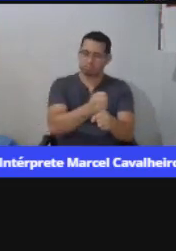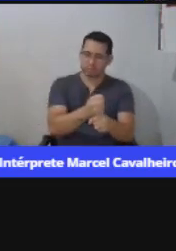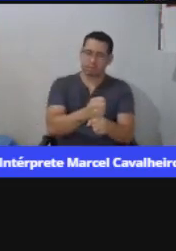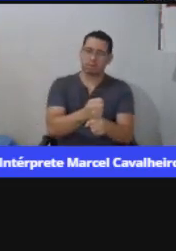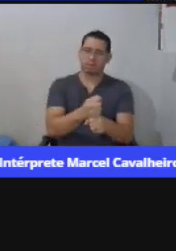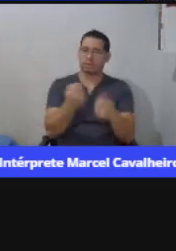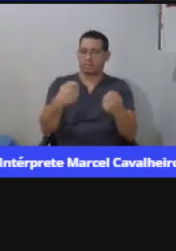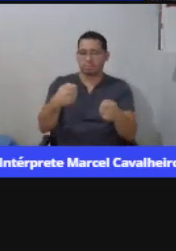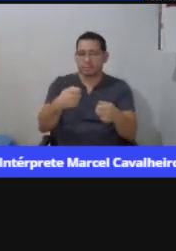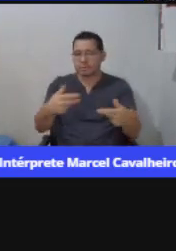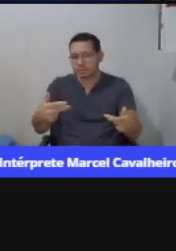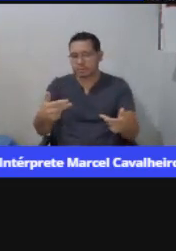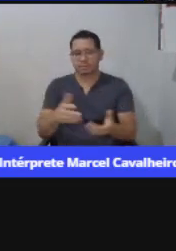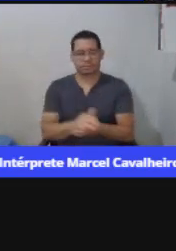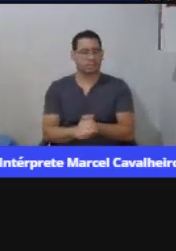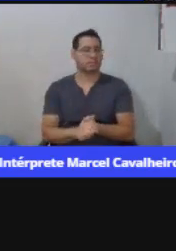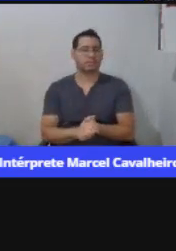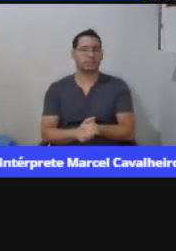as mais,